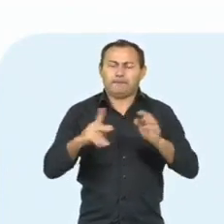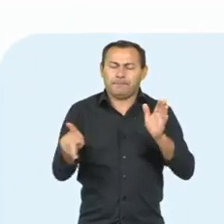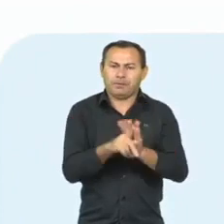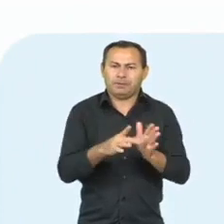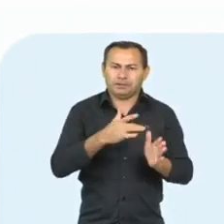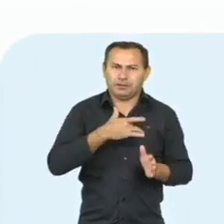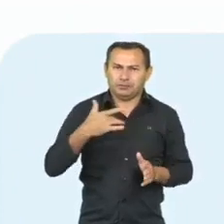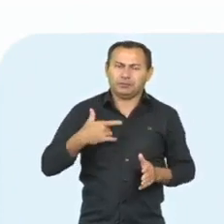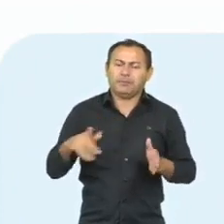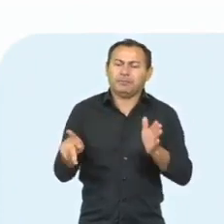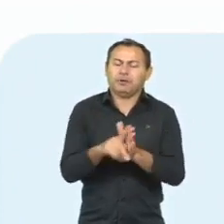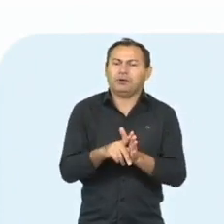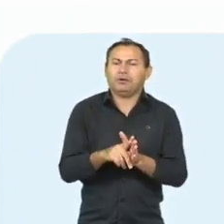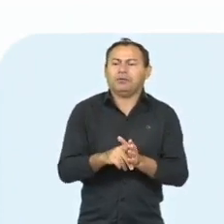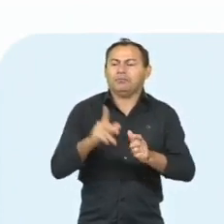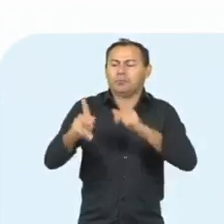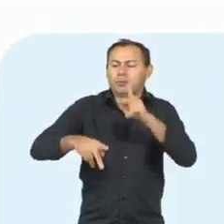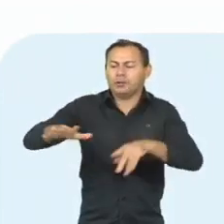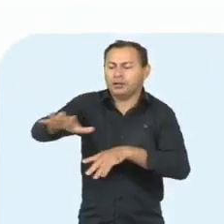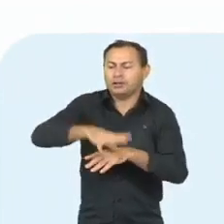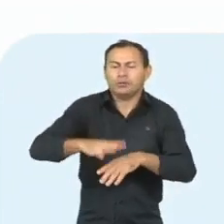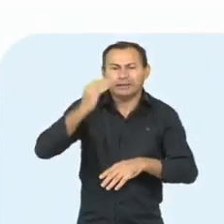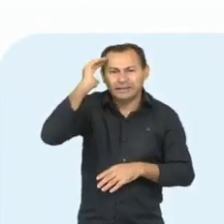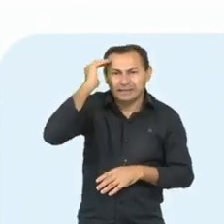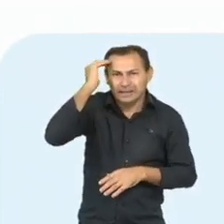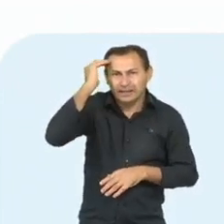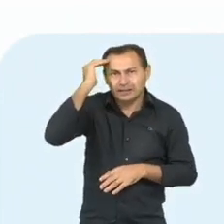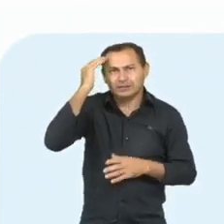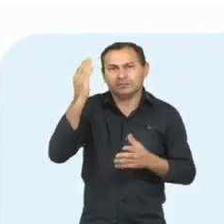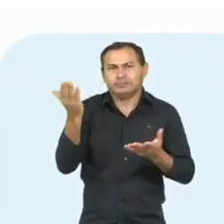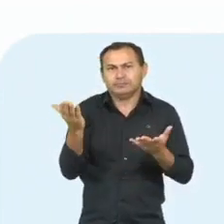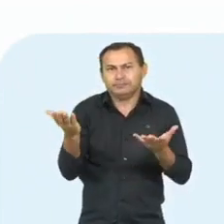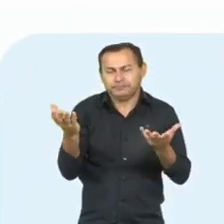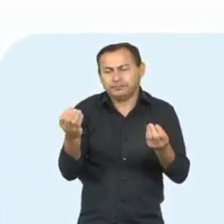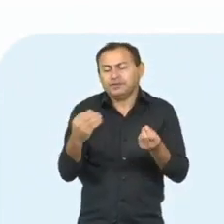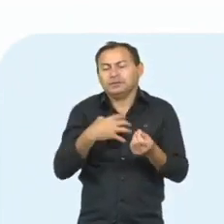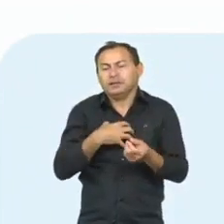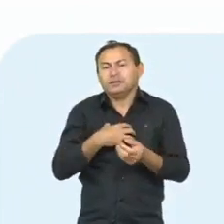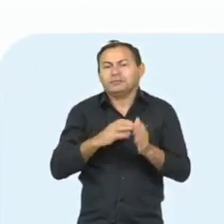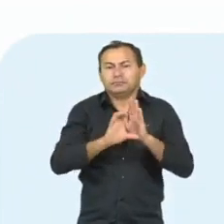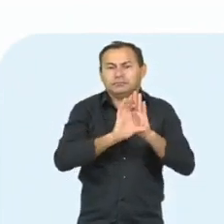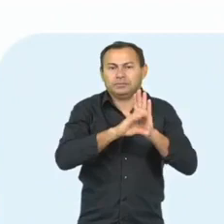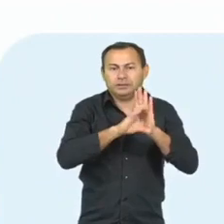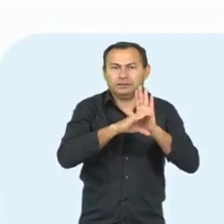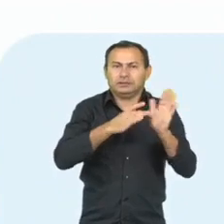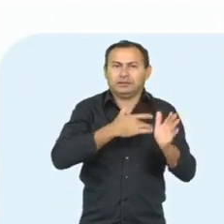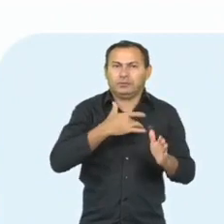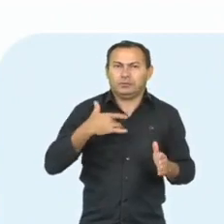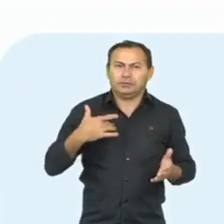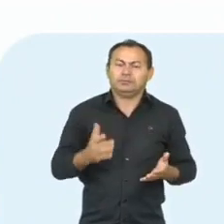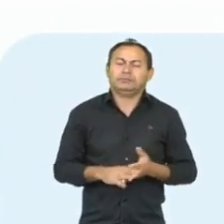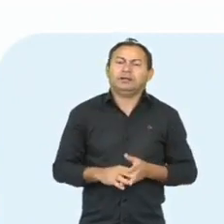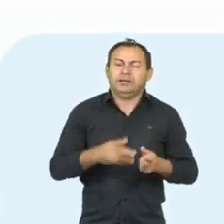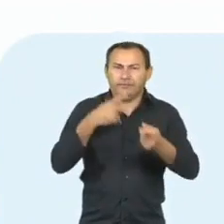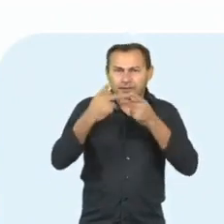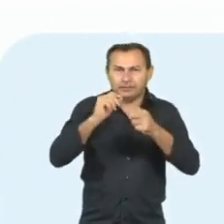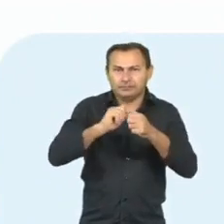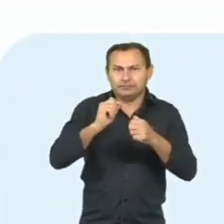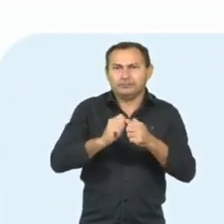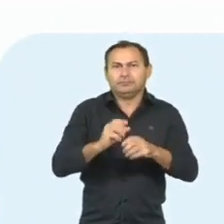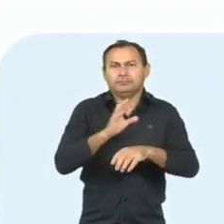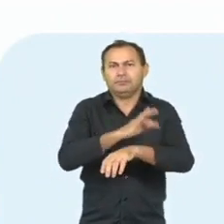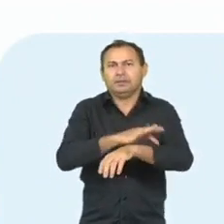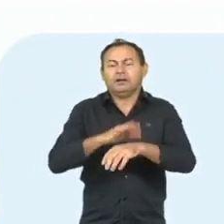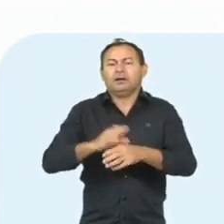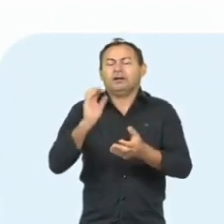saúde, da própria população não compreender tanto o próprio conceito de saúde. Aí o que a gente faz? A gente mede